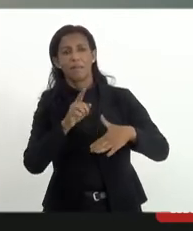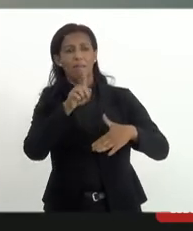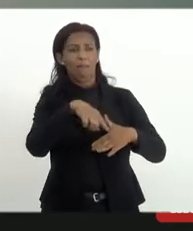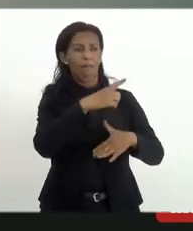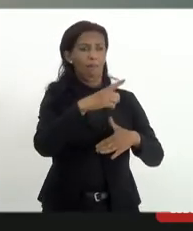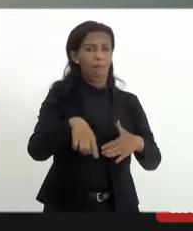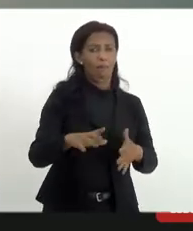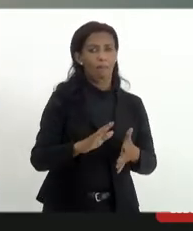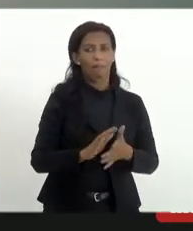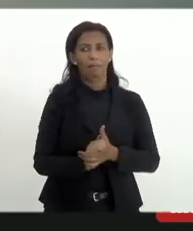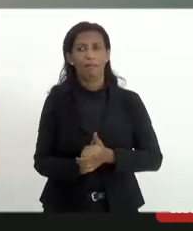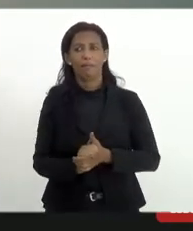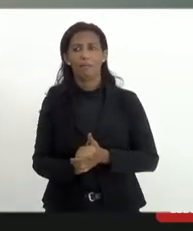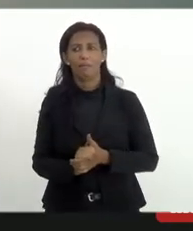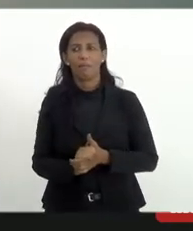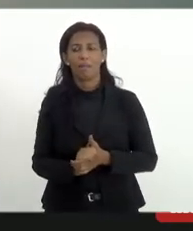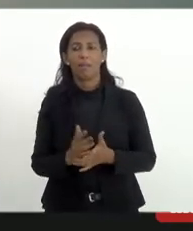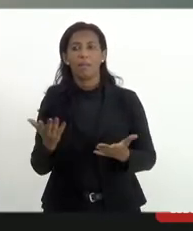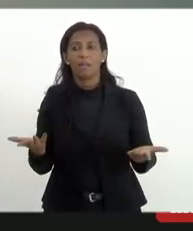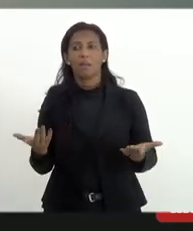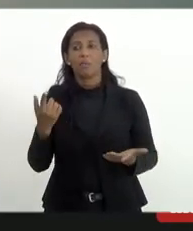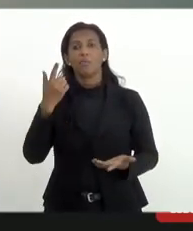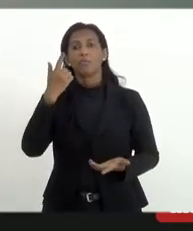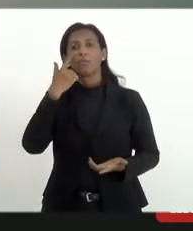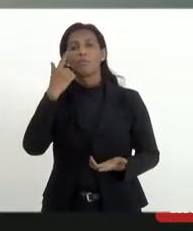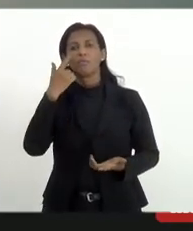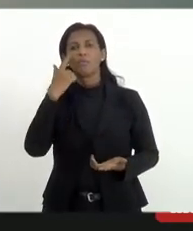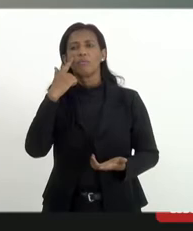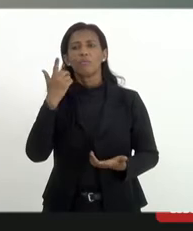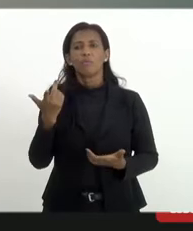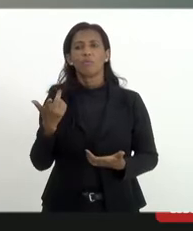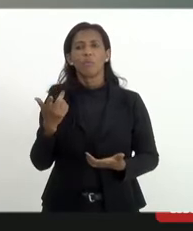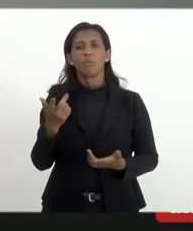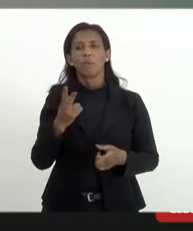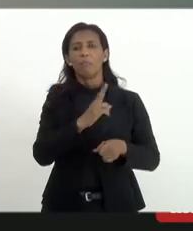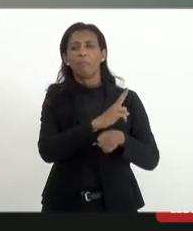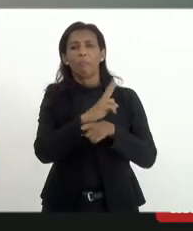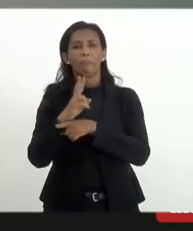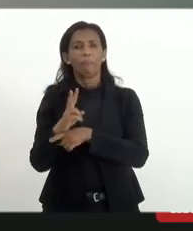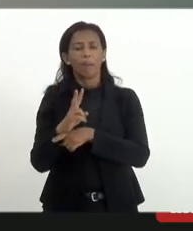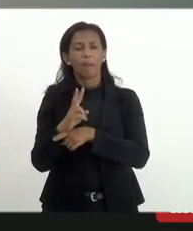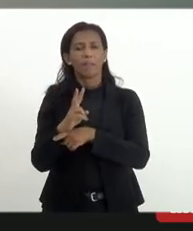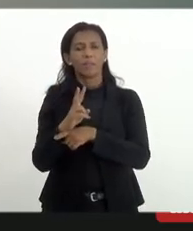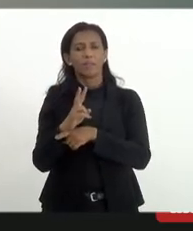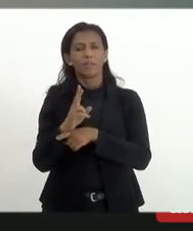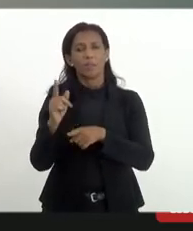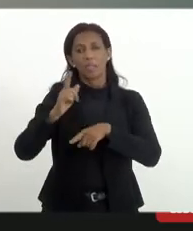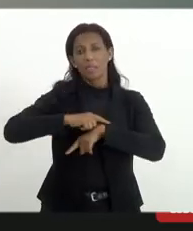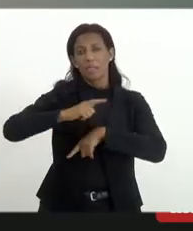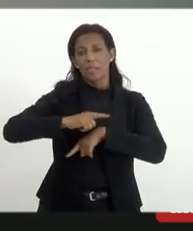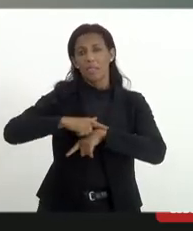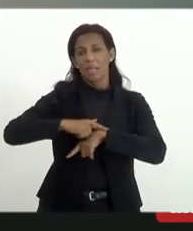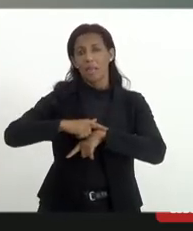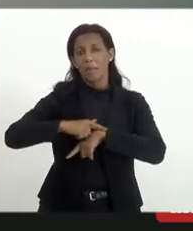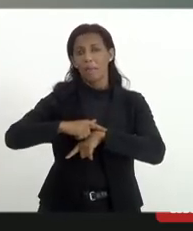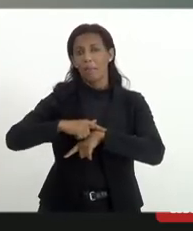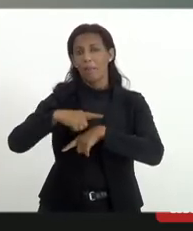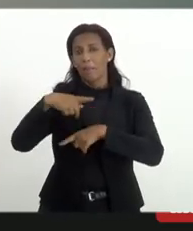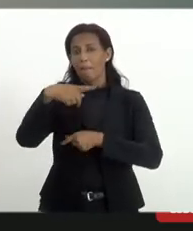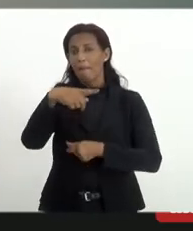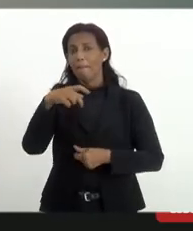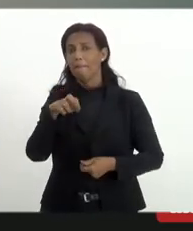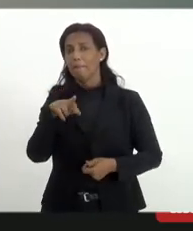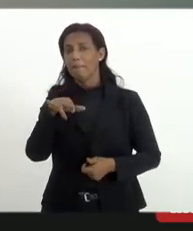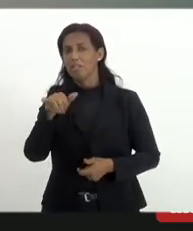mas a gente não vê, vamos dizer assim, grandes brechas para as empresas questionarem a questão da prescrição, mas da